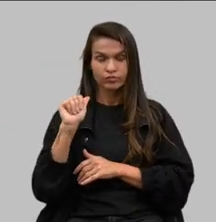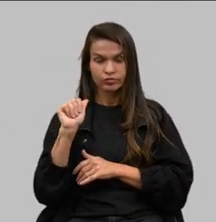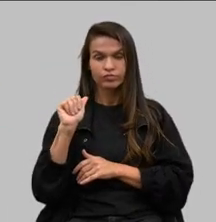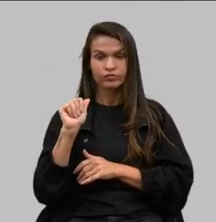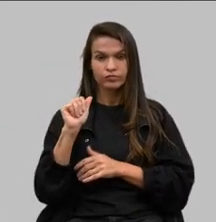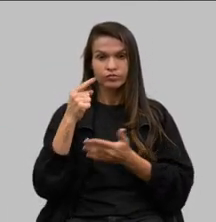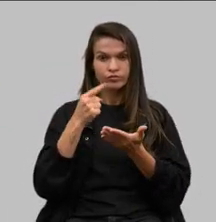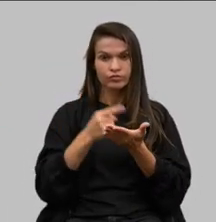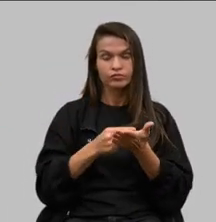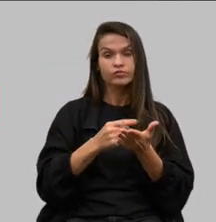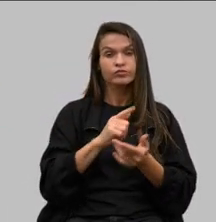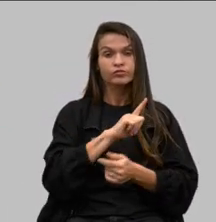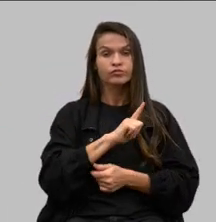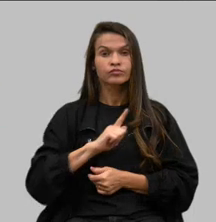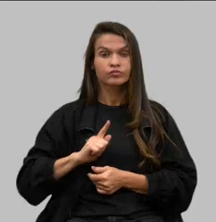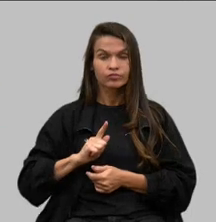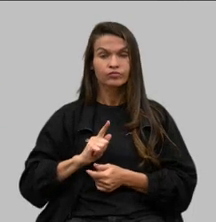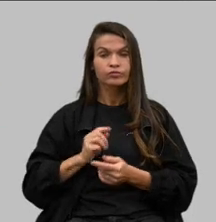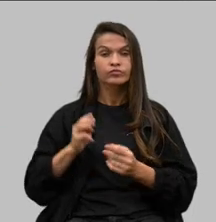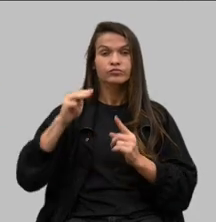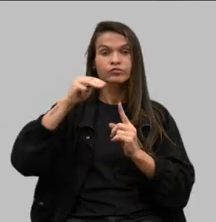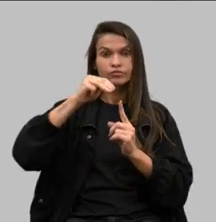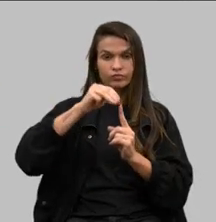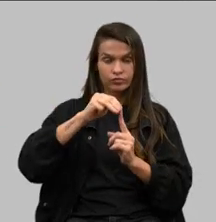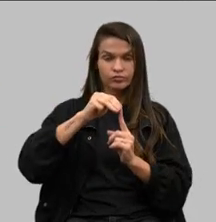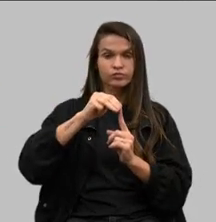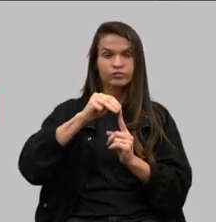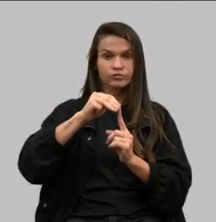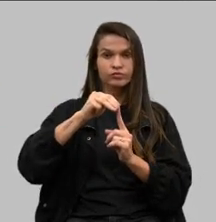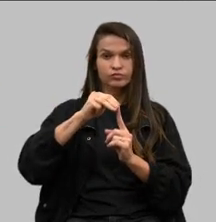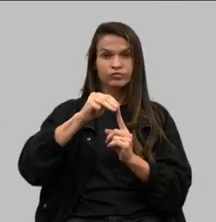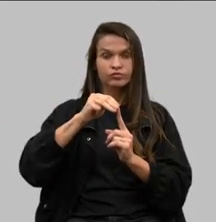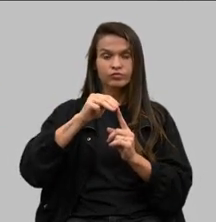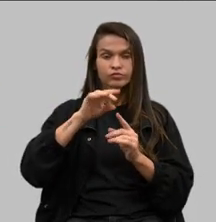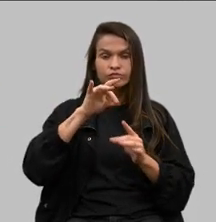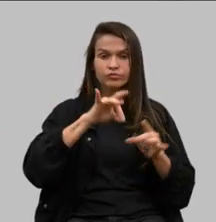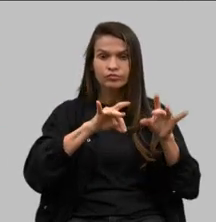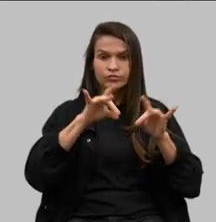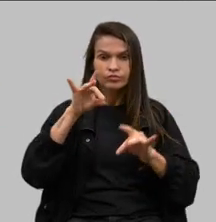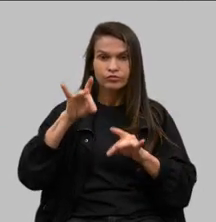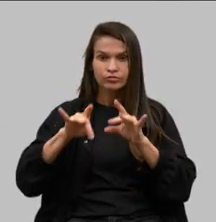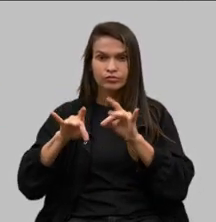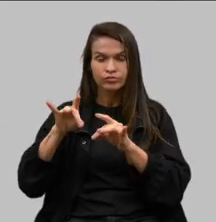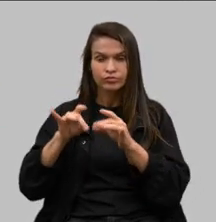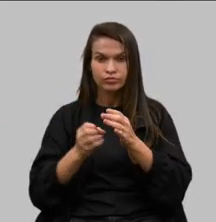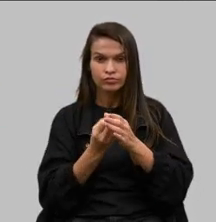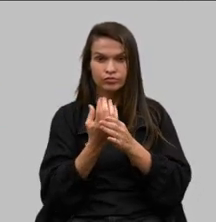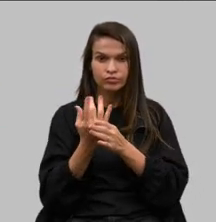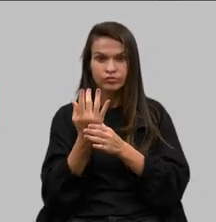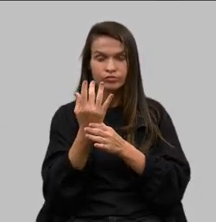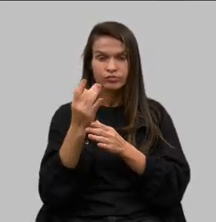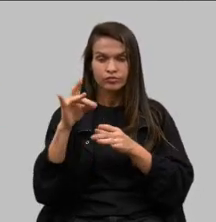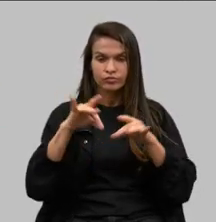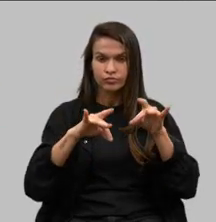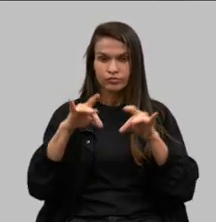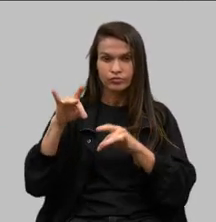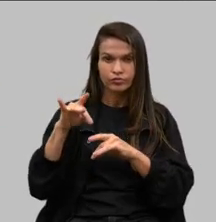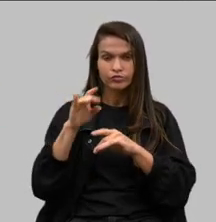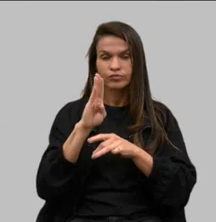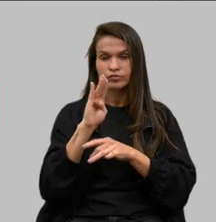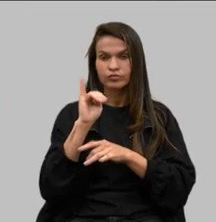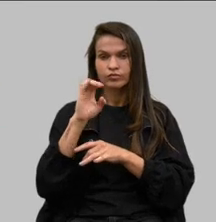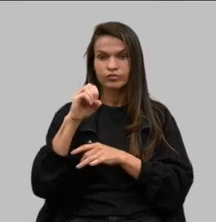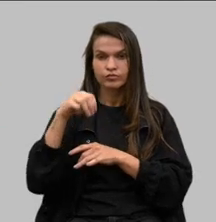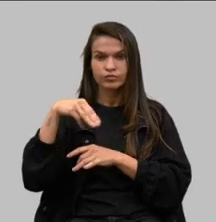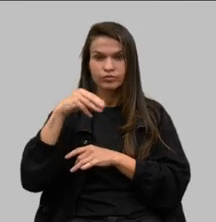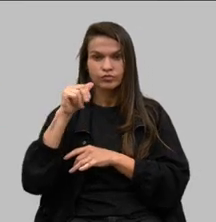pelos governadores uma meta eh de plantio de mudas eh no bioma mata atlântica